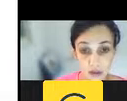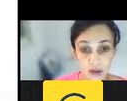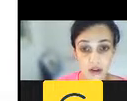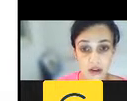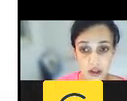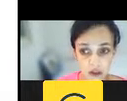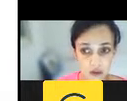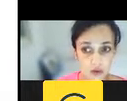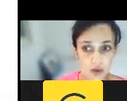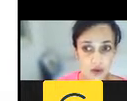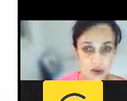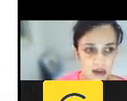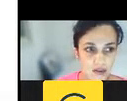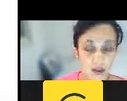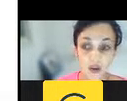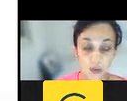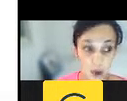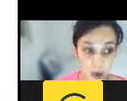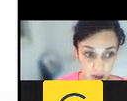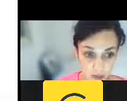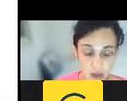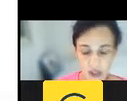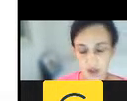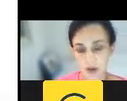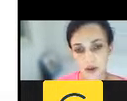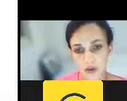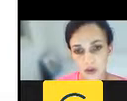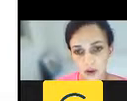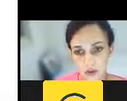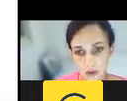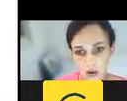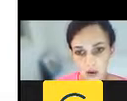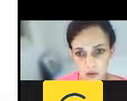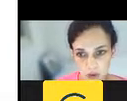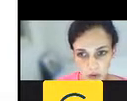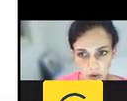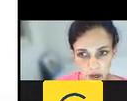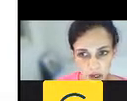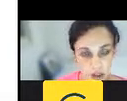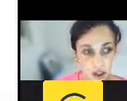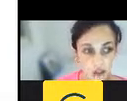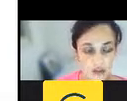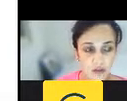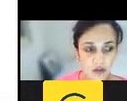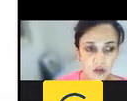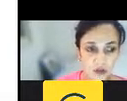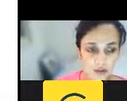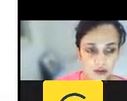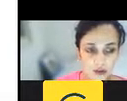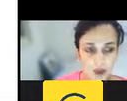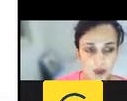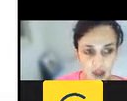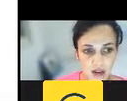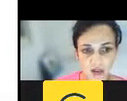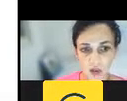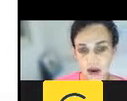estabelecida pelas diretrizes curriculares do PROEJA-FIC na Prefeitura Municipal de Vitória, né, visando fazer